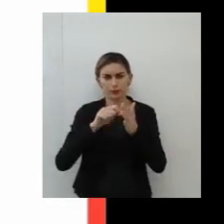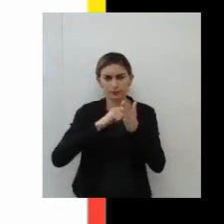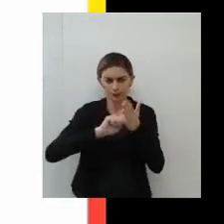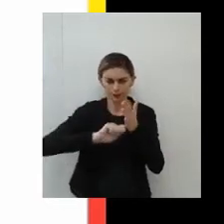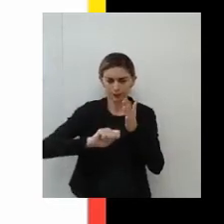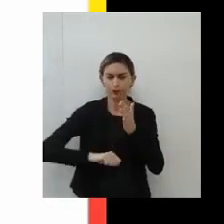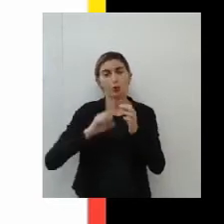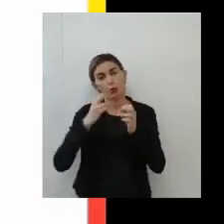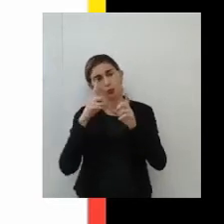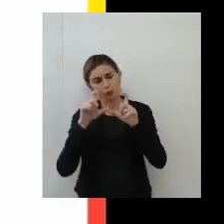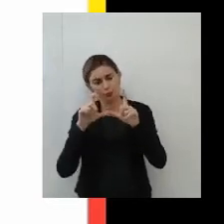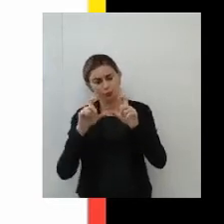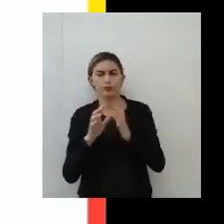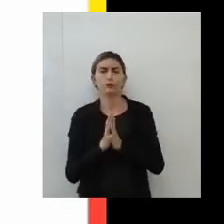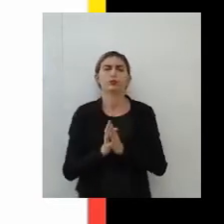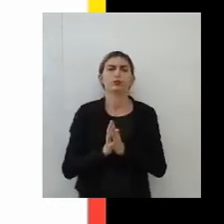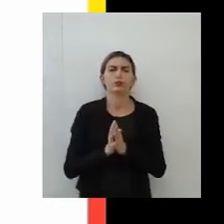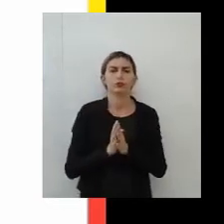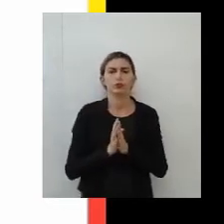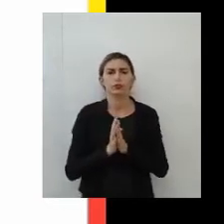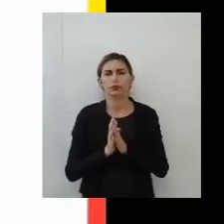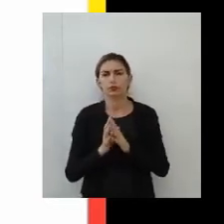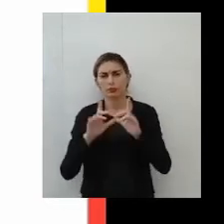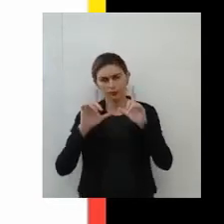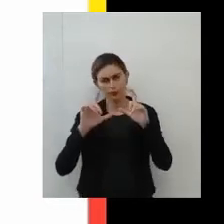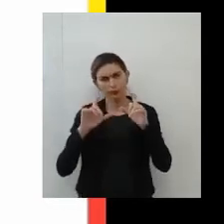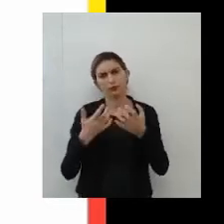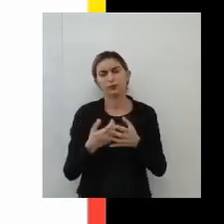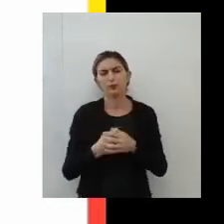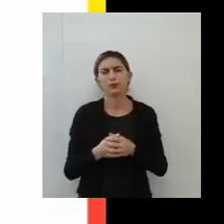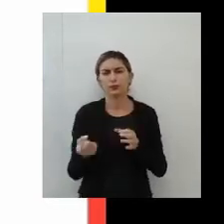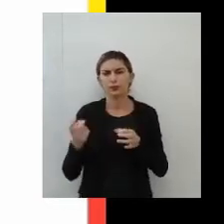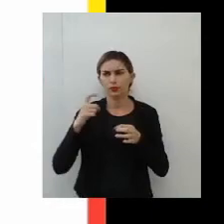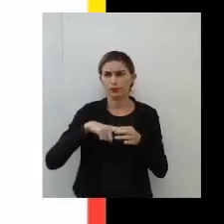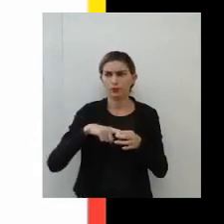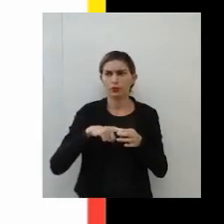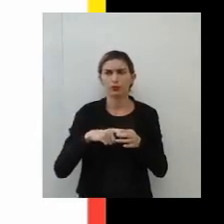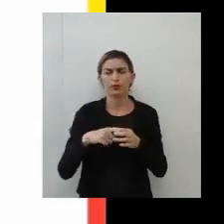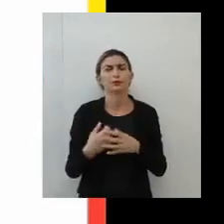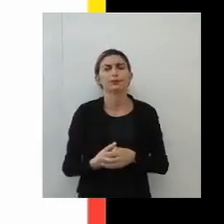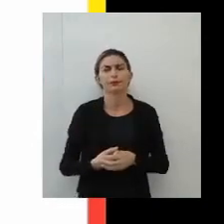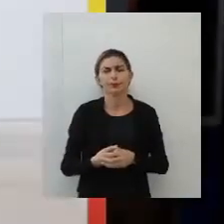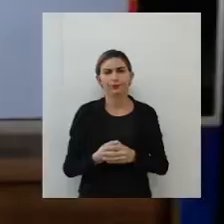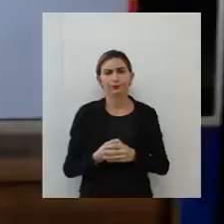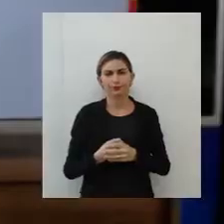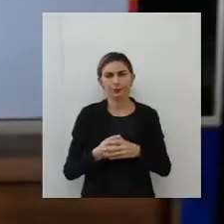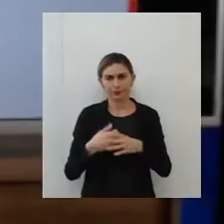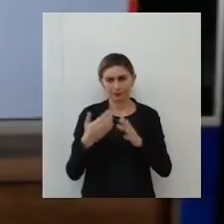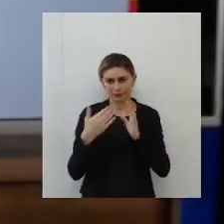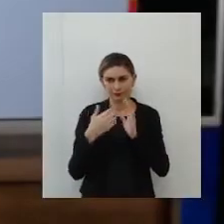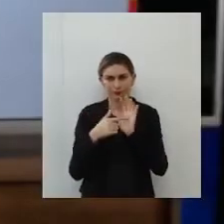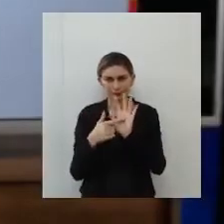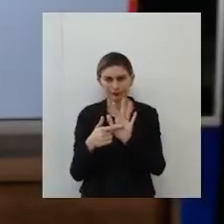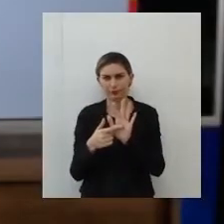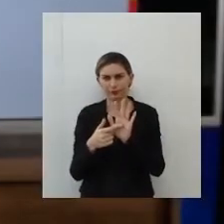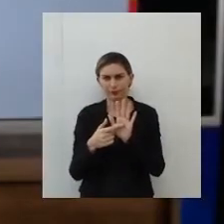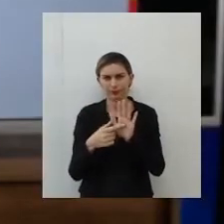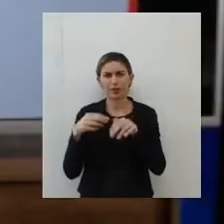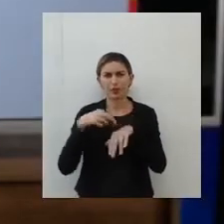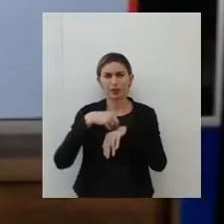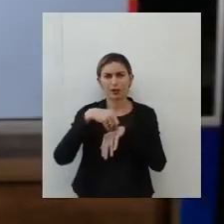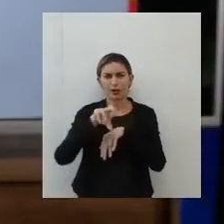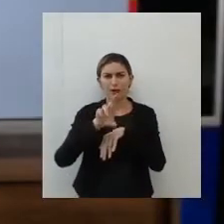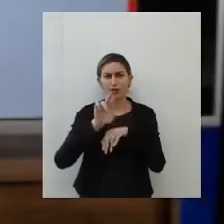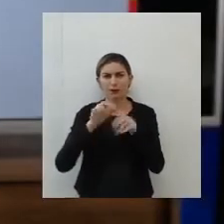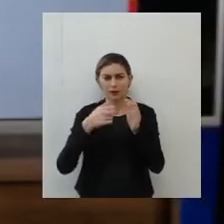print aí, tá certo? Tira print. Volta aqui pro tio Pimpão. Galerinha, vou deixar como referência